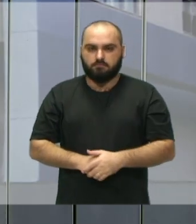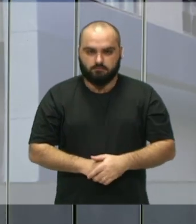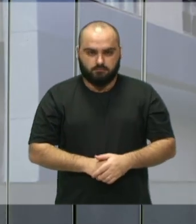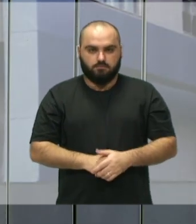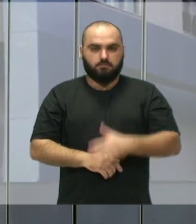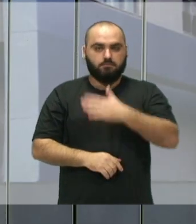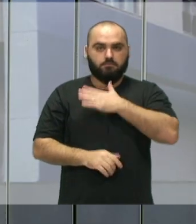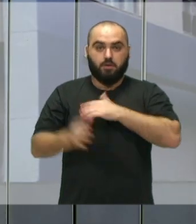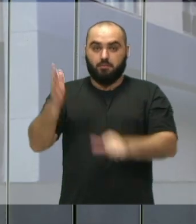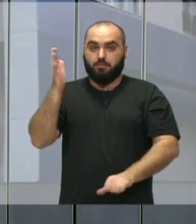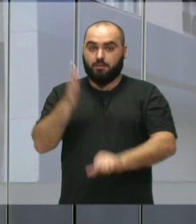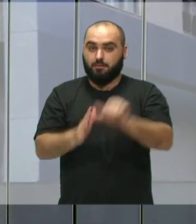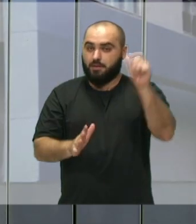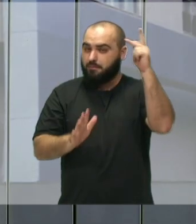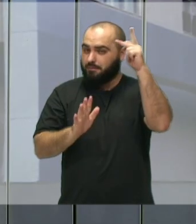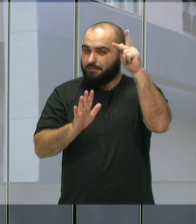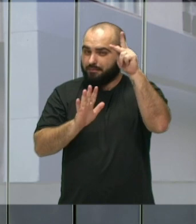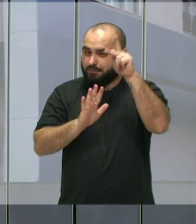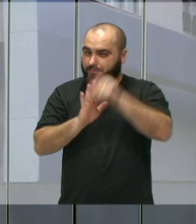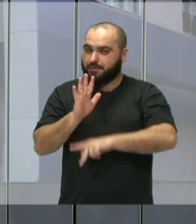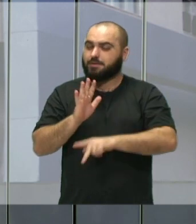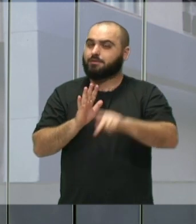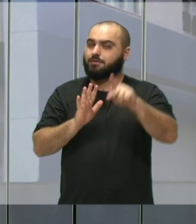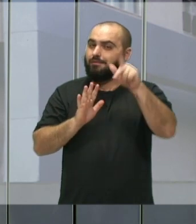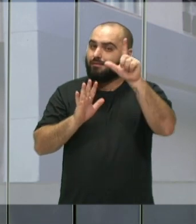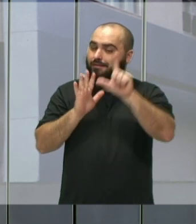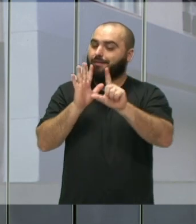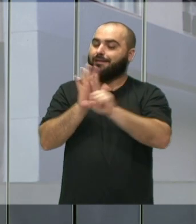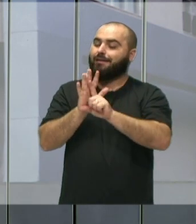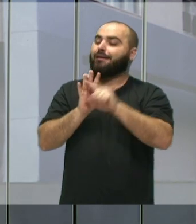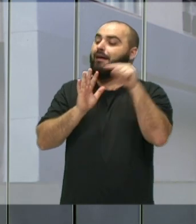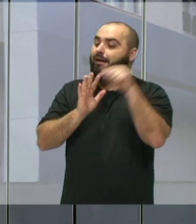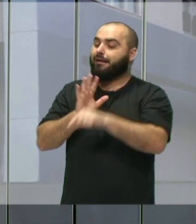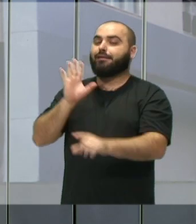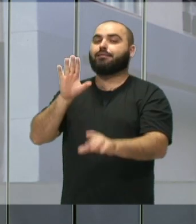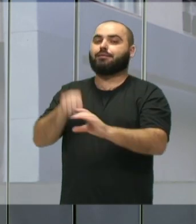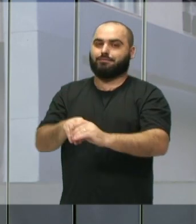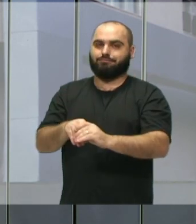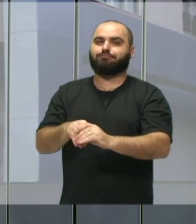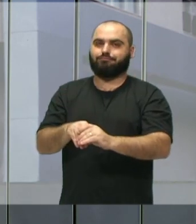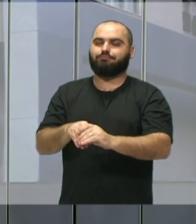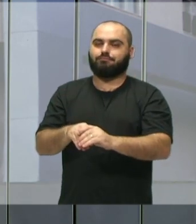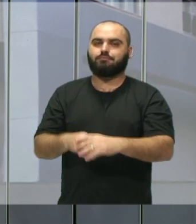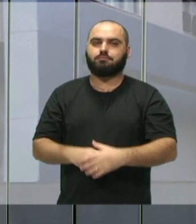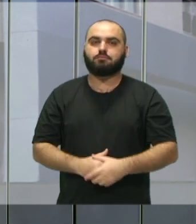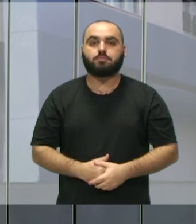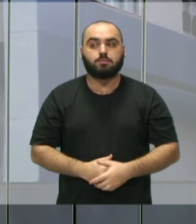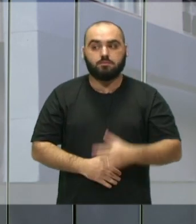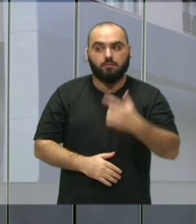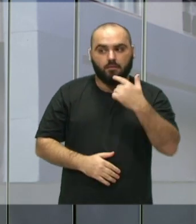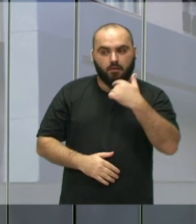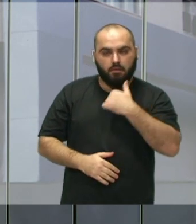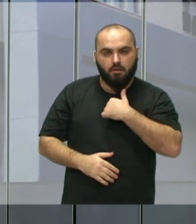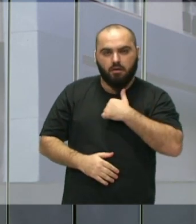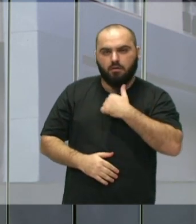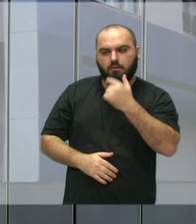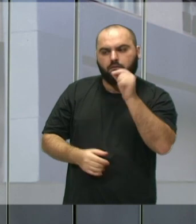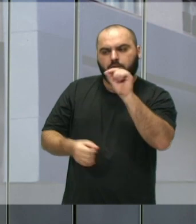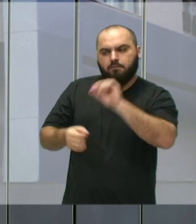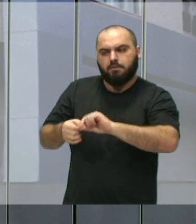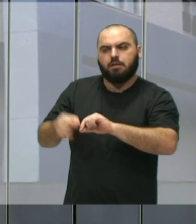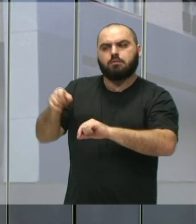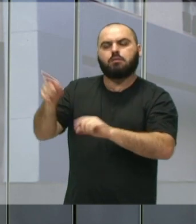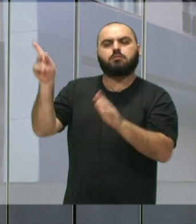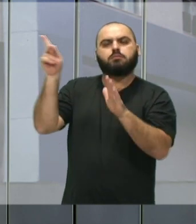primeiros projetos de lei aqui na Câmara de Vereadores, viu, Maurício? E eu fiz tal projeto porque